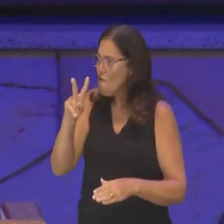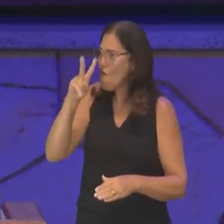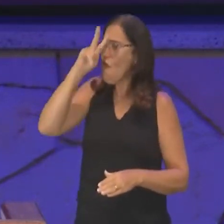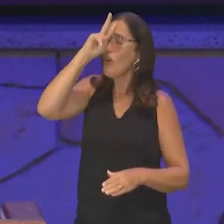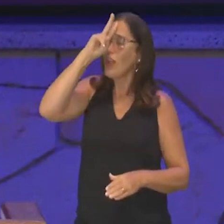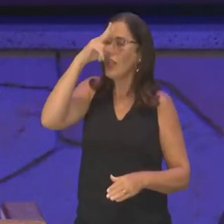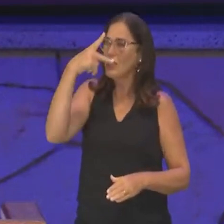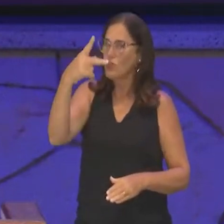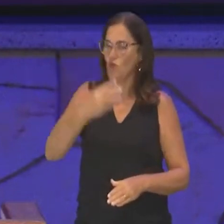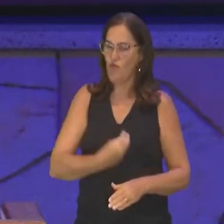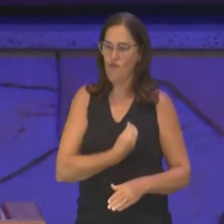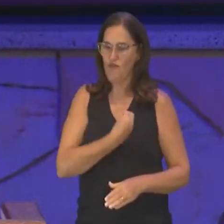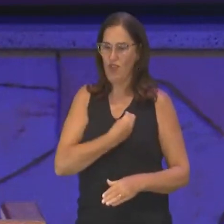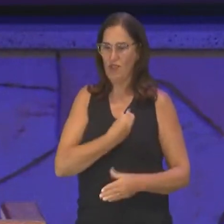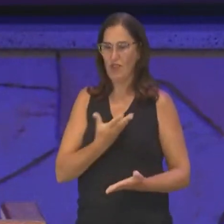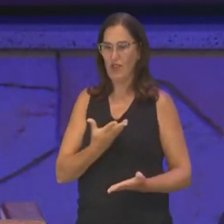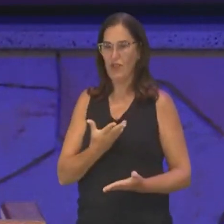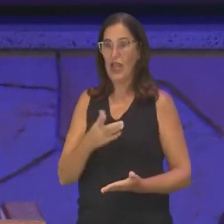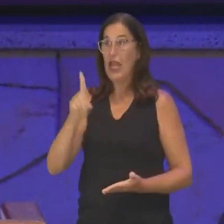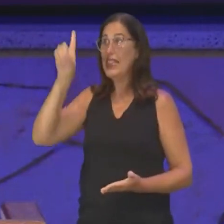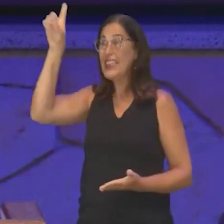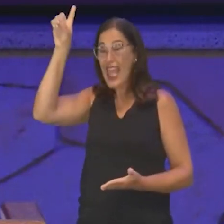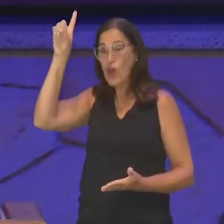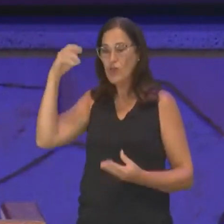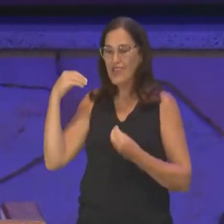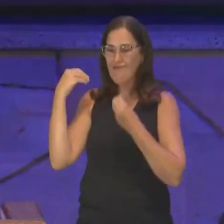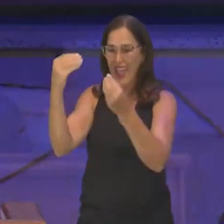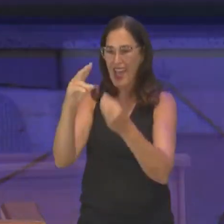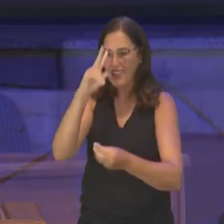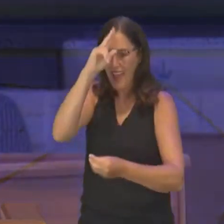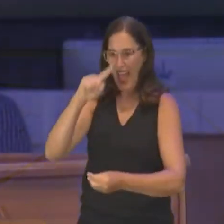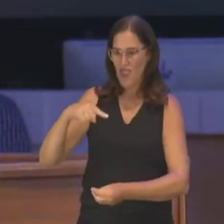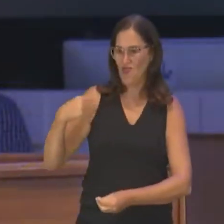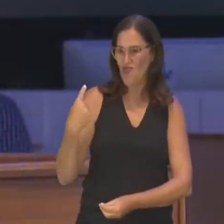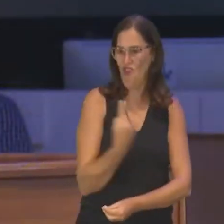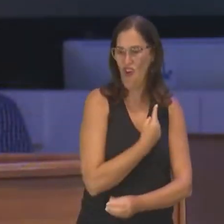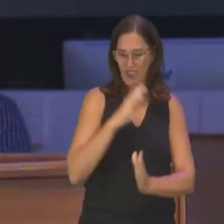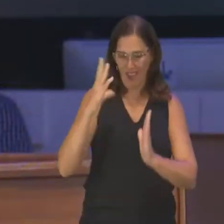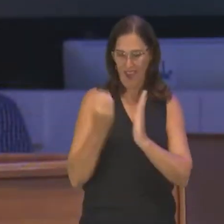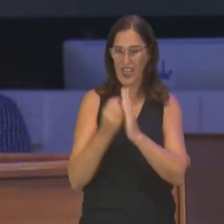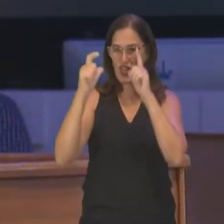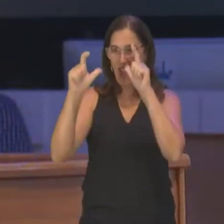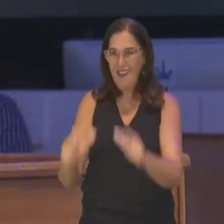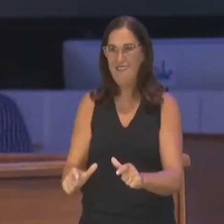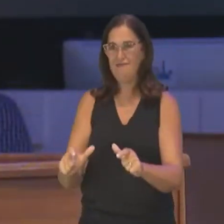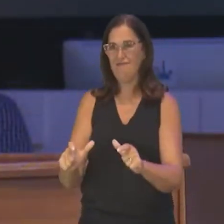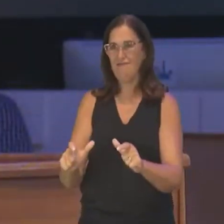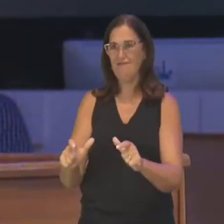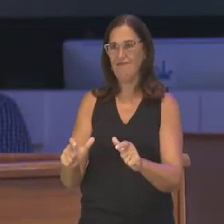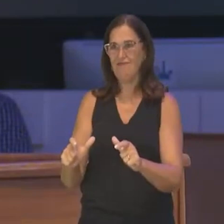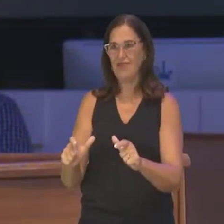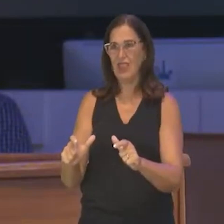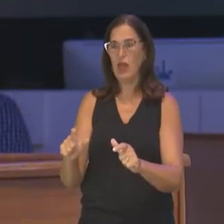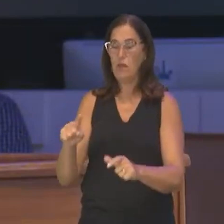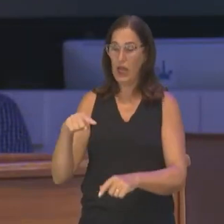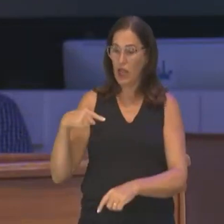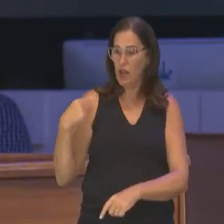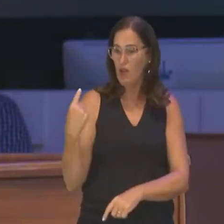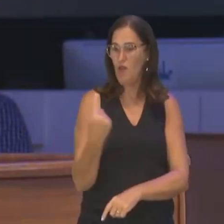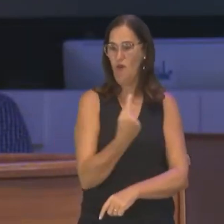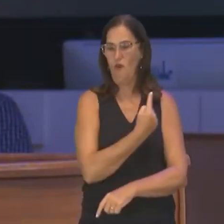sua vida, para que Deus fortaleça a nossa igreja local, para que